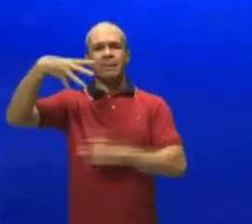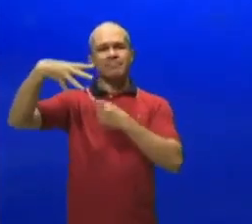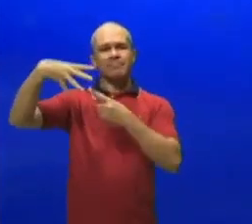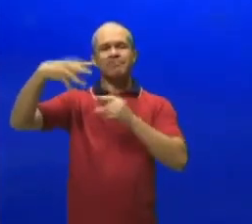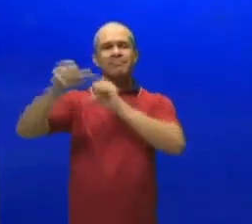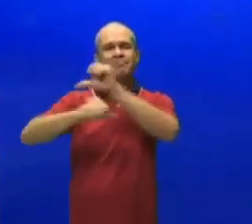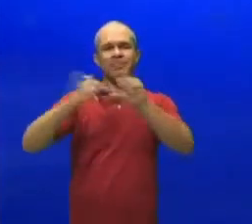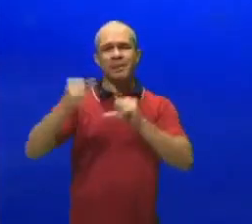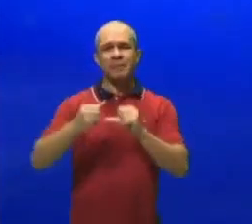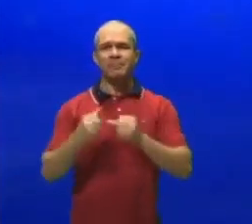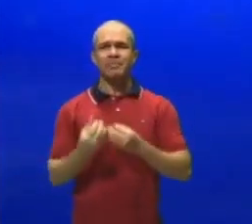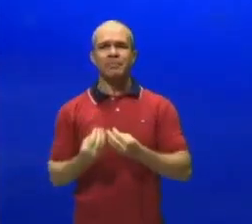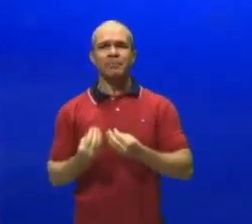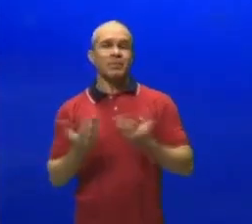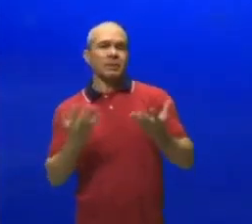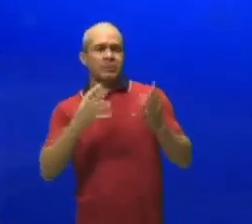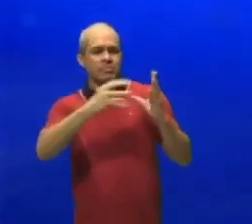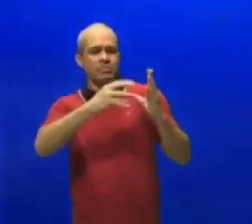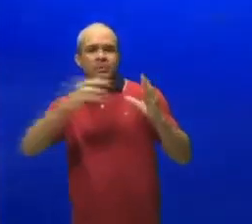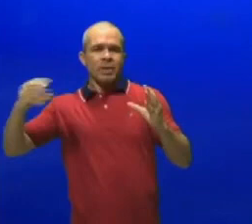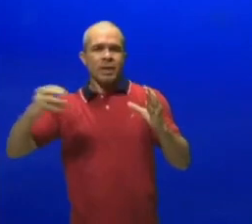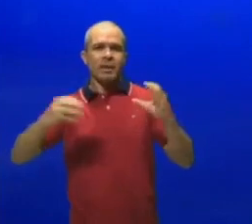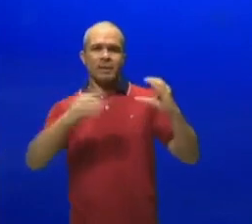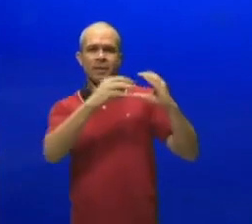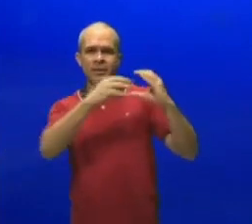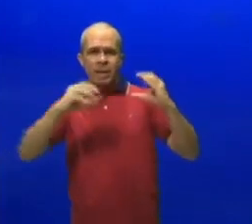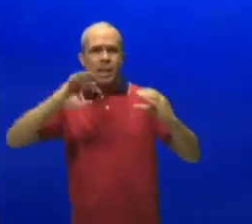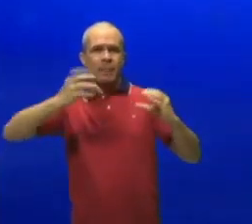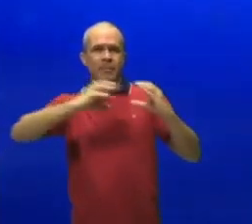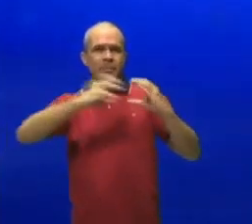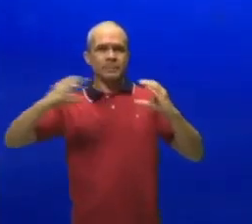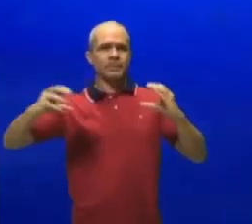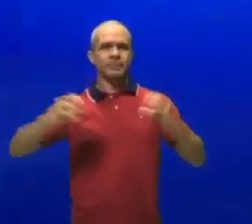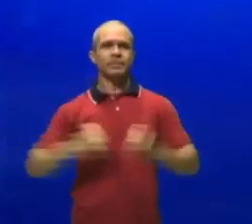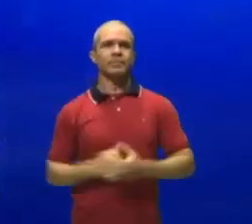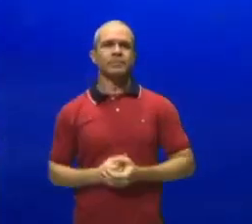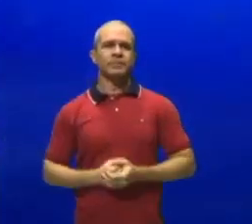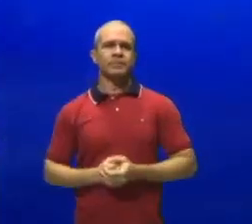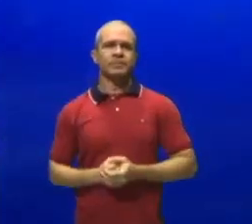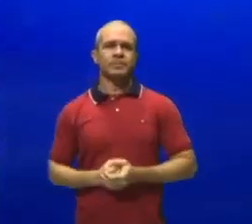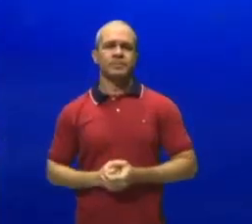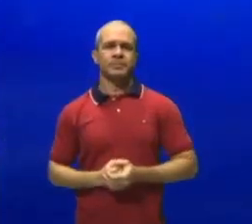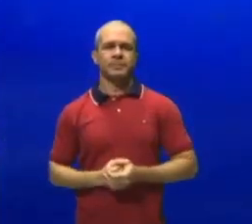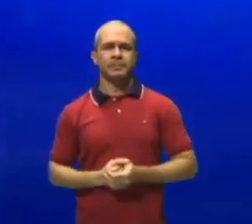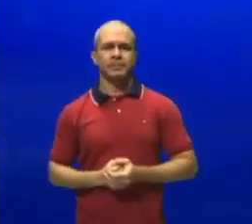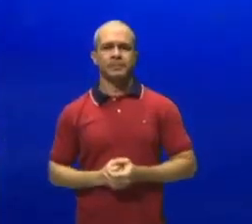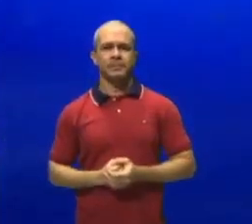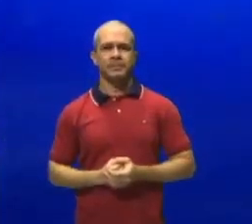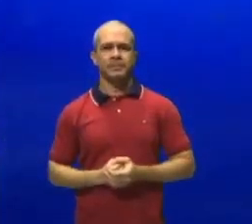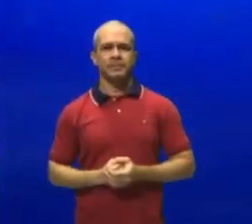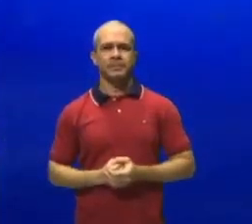tenho que trocar essa lâmpada, eu vou ter que tirar ela daí, não vou? Então, vamos tirar ela daqui, vamos.